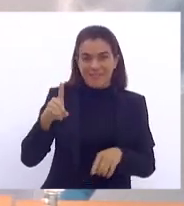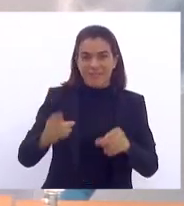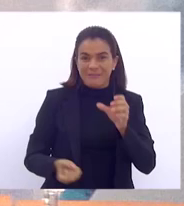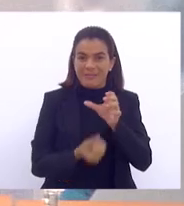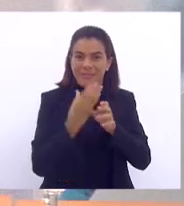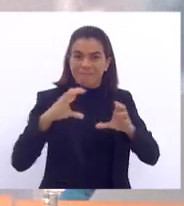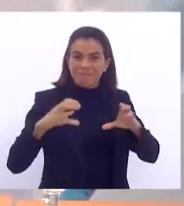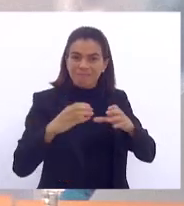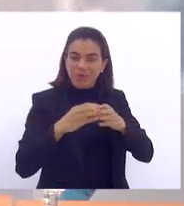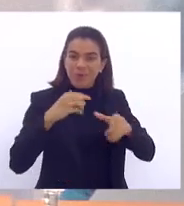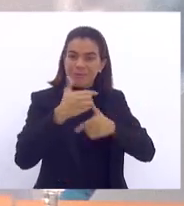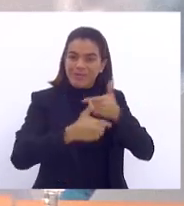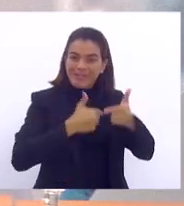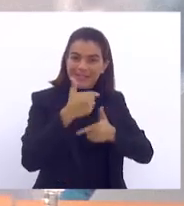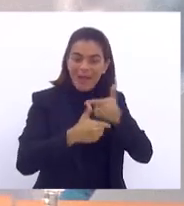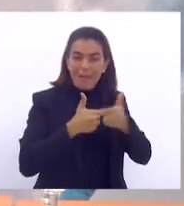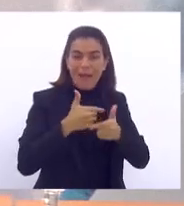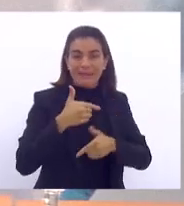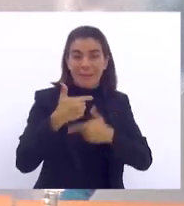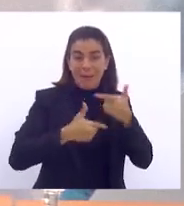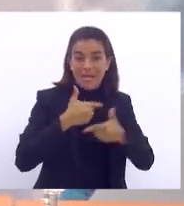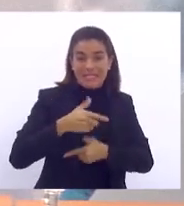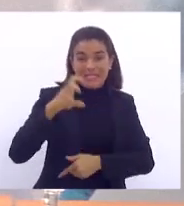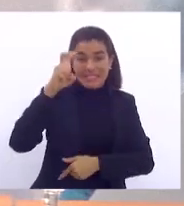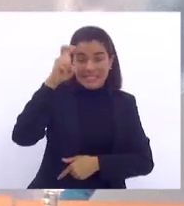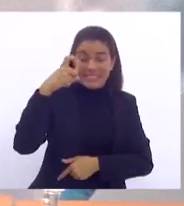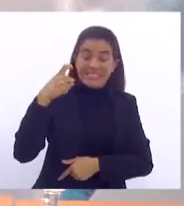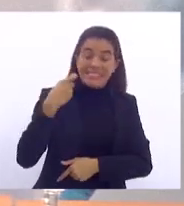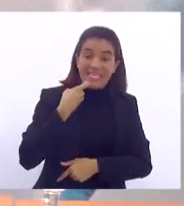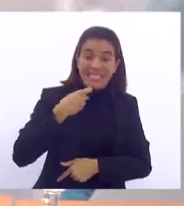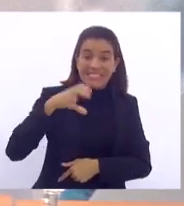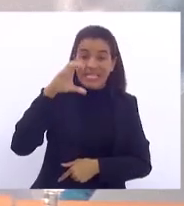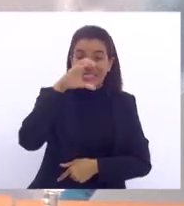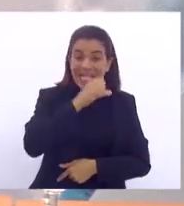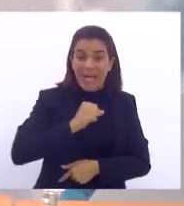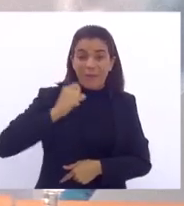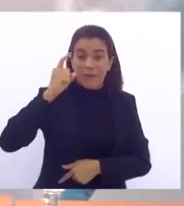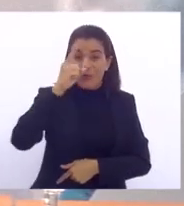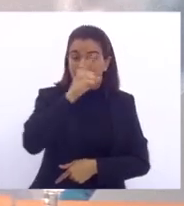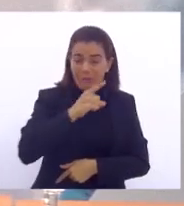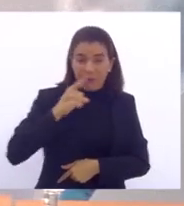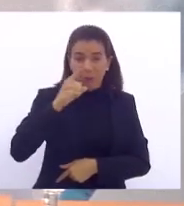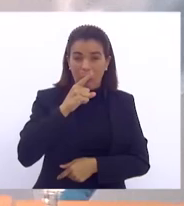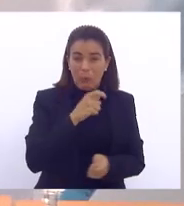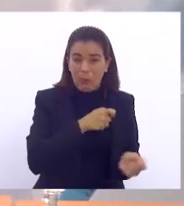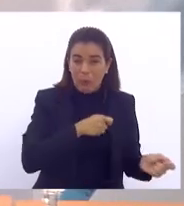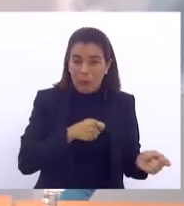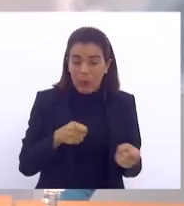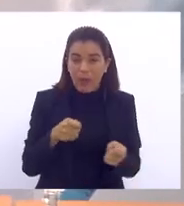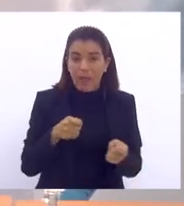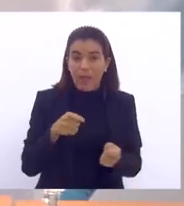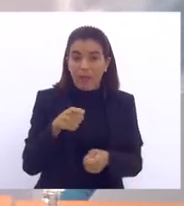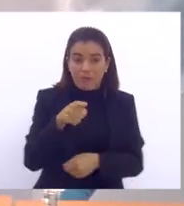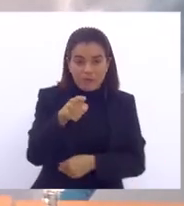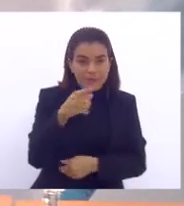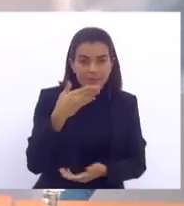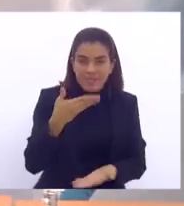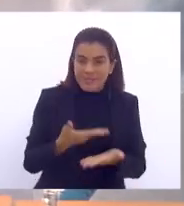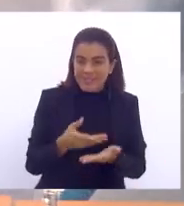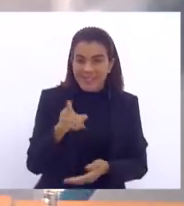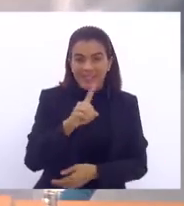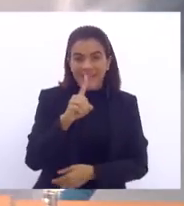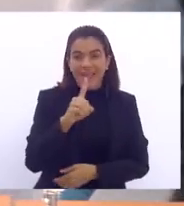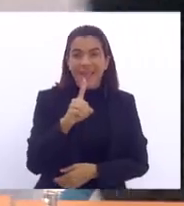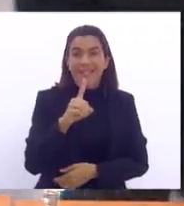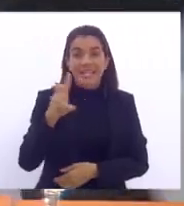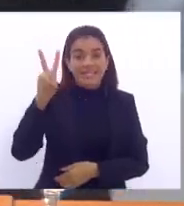trabalho trabalhamos sexta sábado domingo incessantemente e aí paz lin eu tinha ainda na segunda para